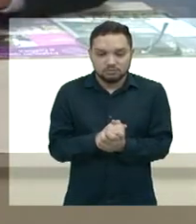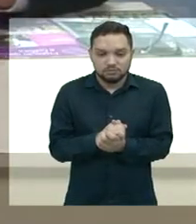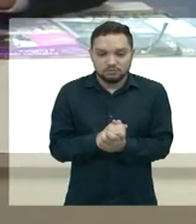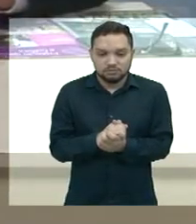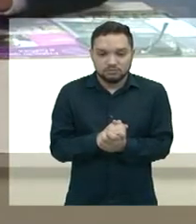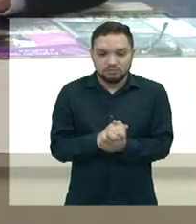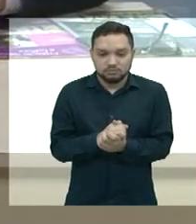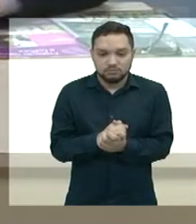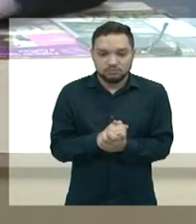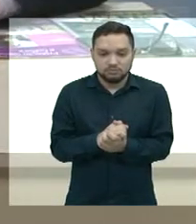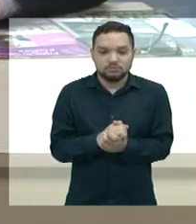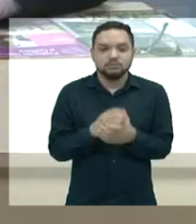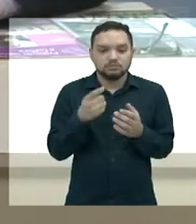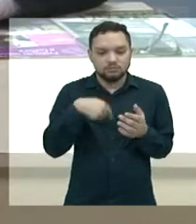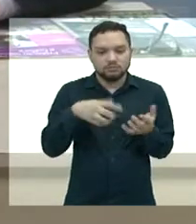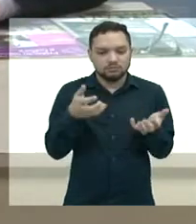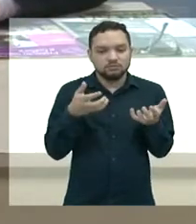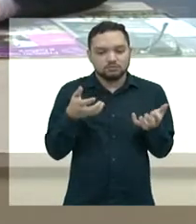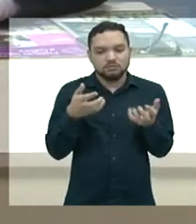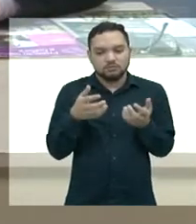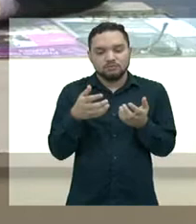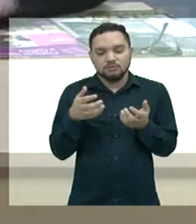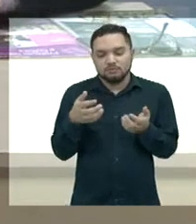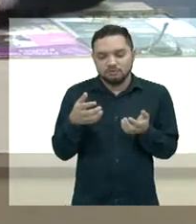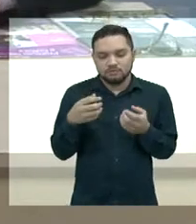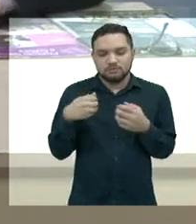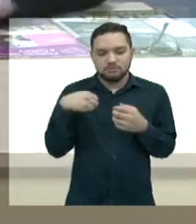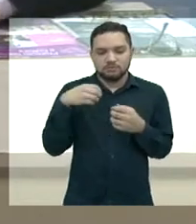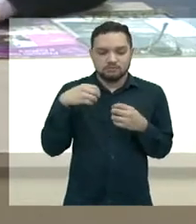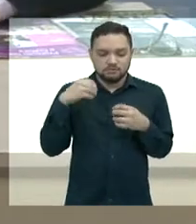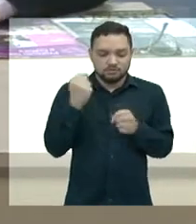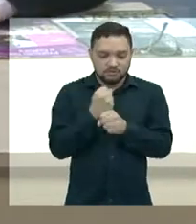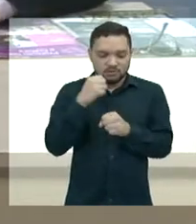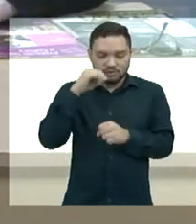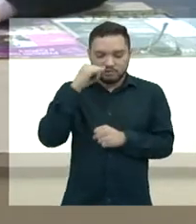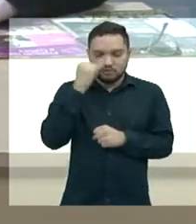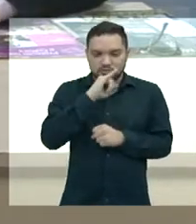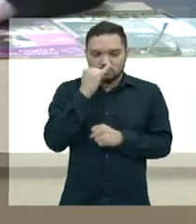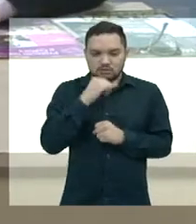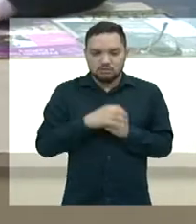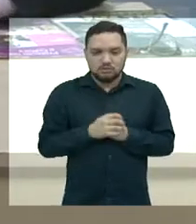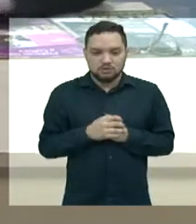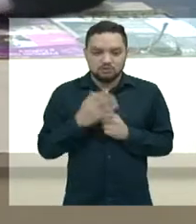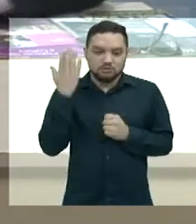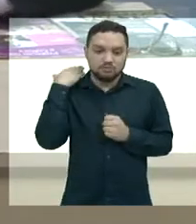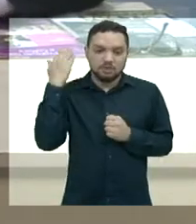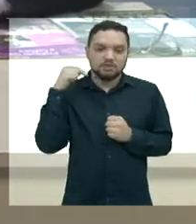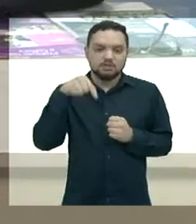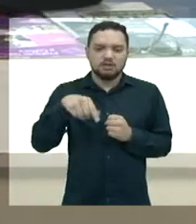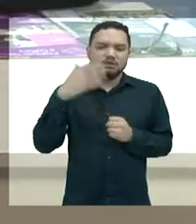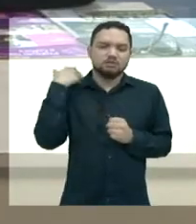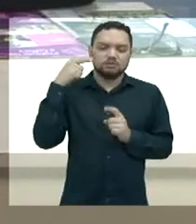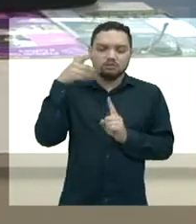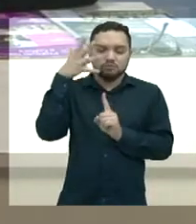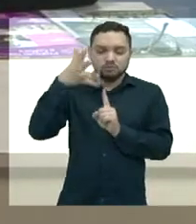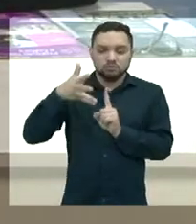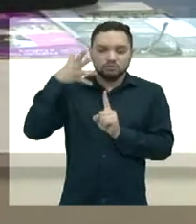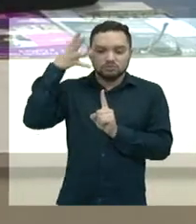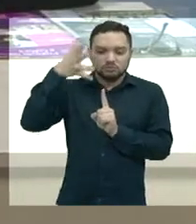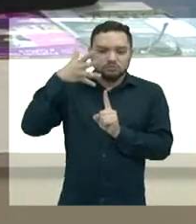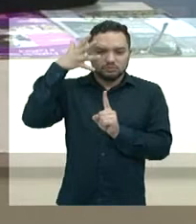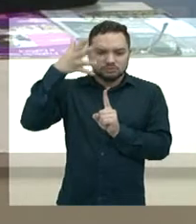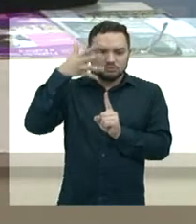vai para lá levar a luz. Resolve o problema. Muito bem. O senhor fez uma vez um pronunciamento interessante também, que eu